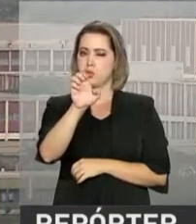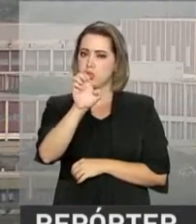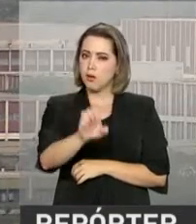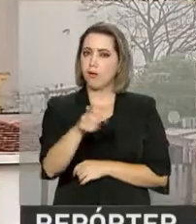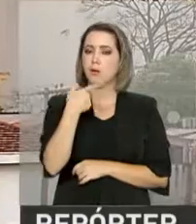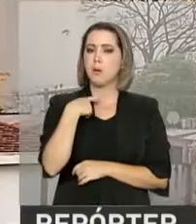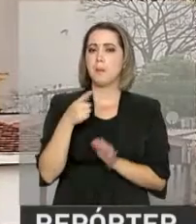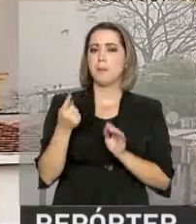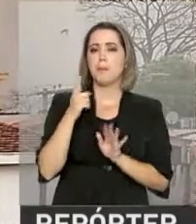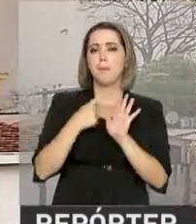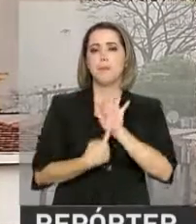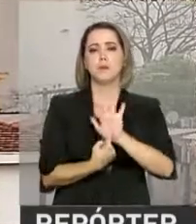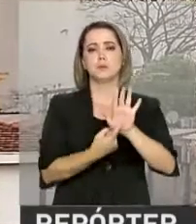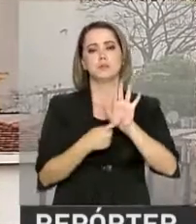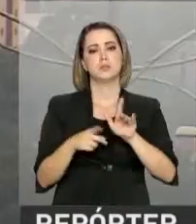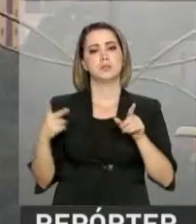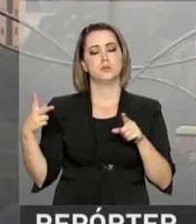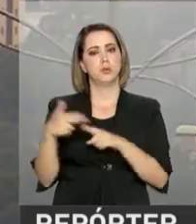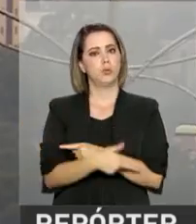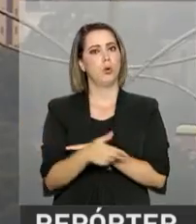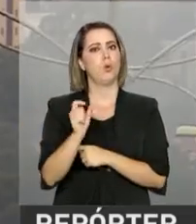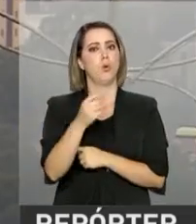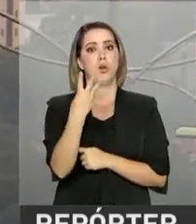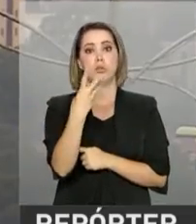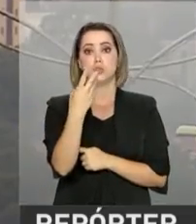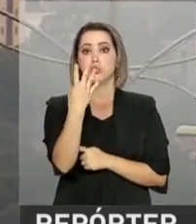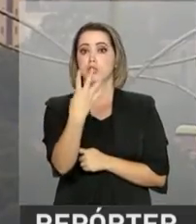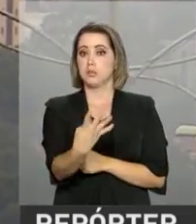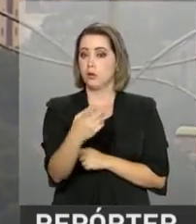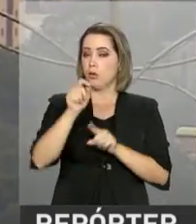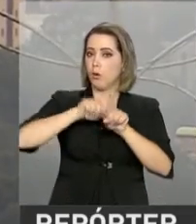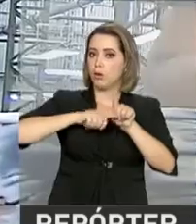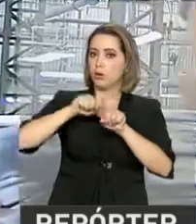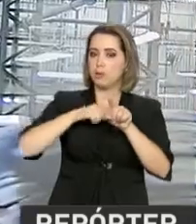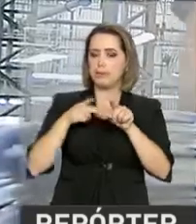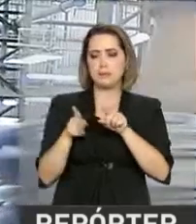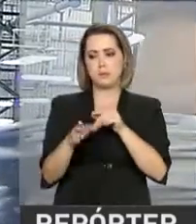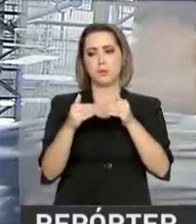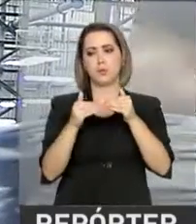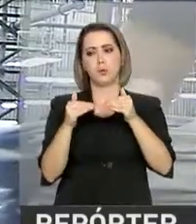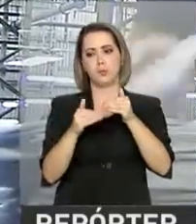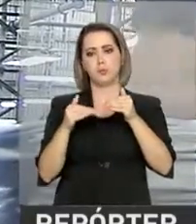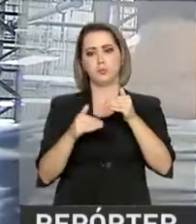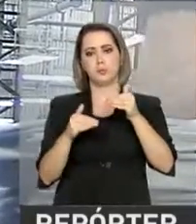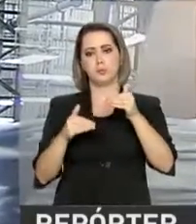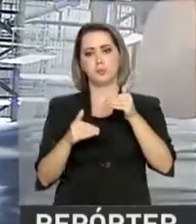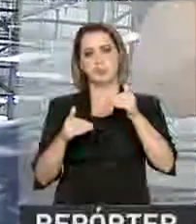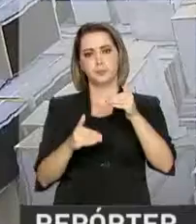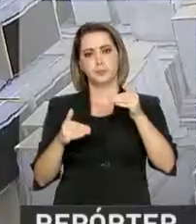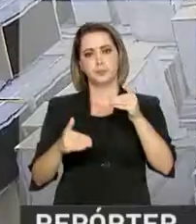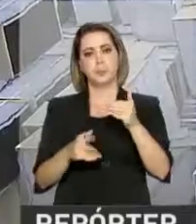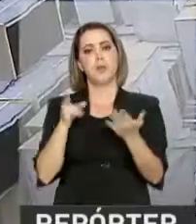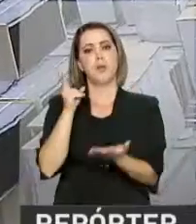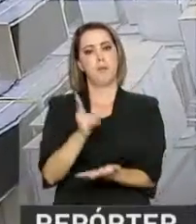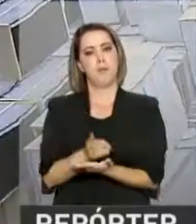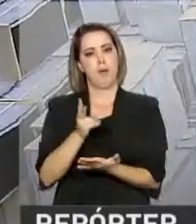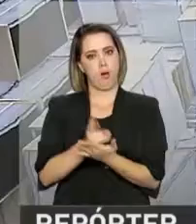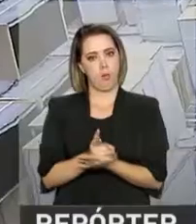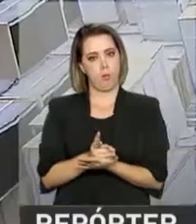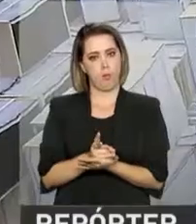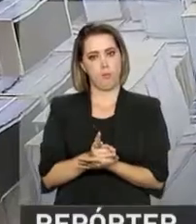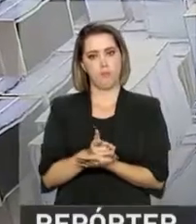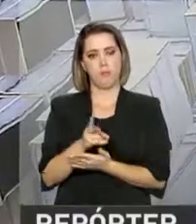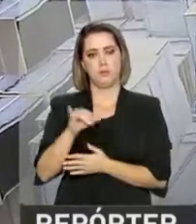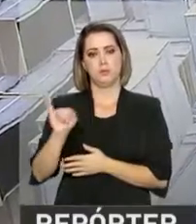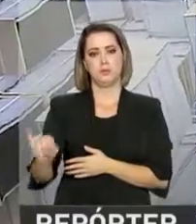uma interrupção de 34 meses seguidos de queda, mesmo com a redução de 0,1% na produção industrial em